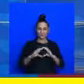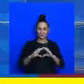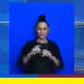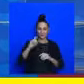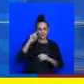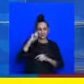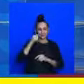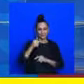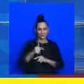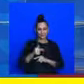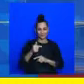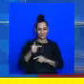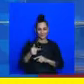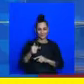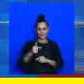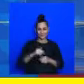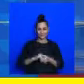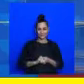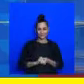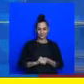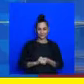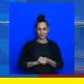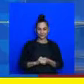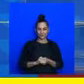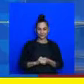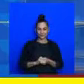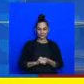77, bola preta.